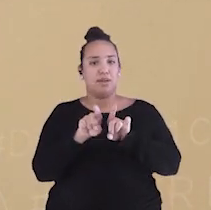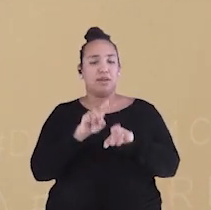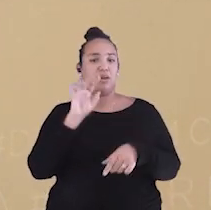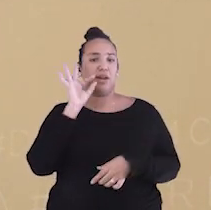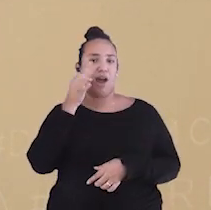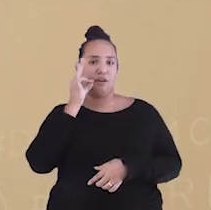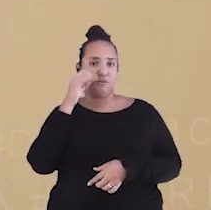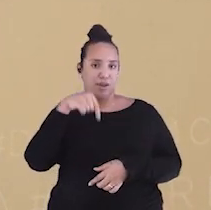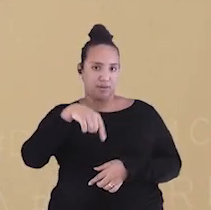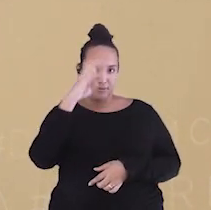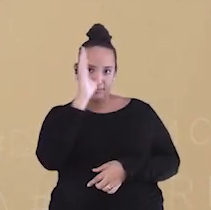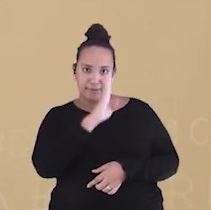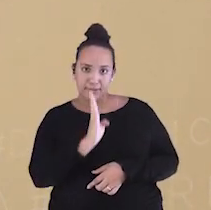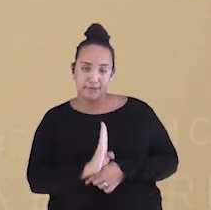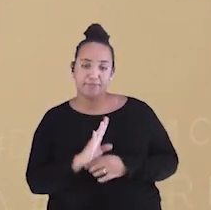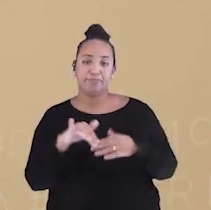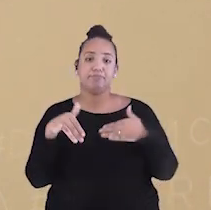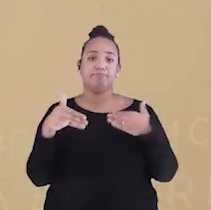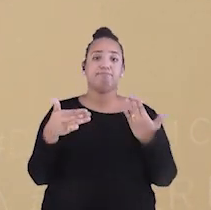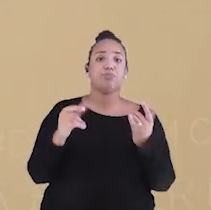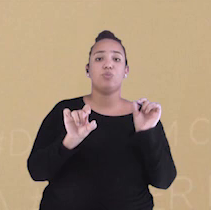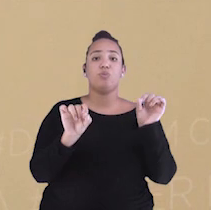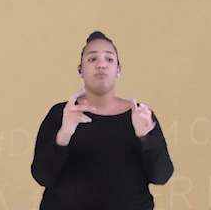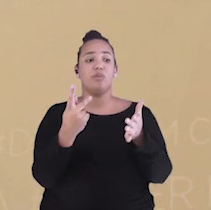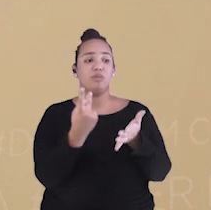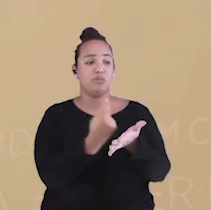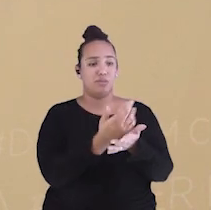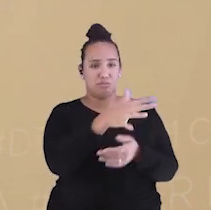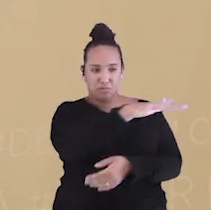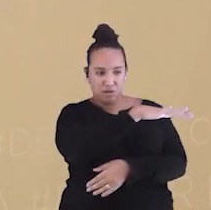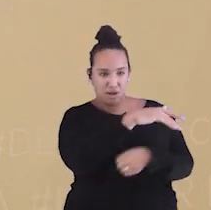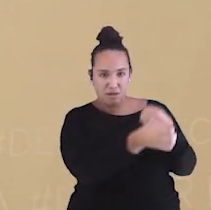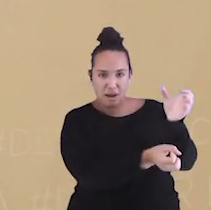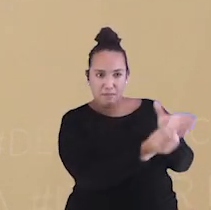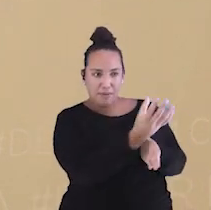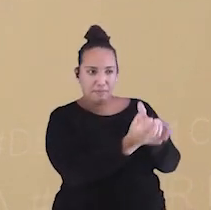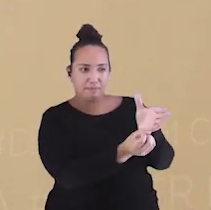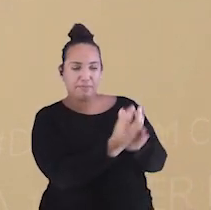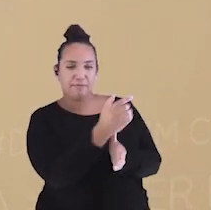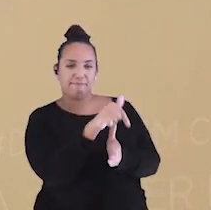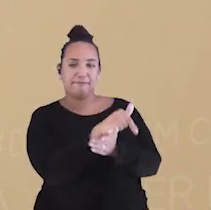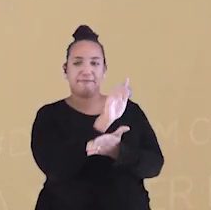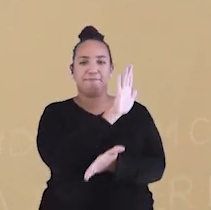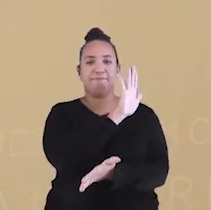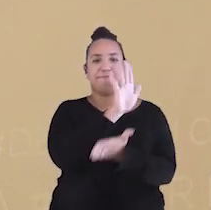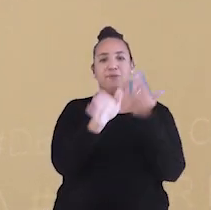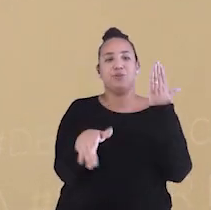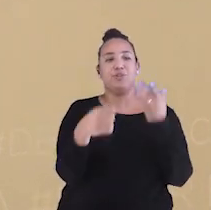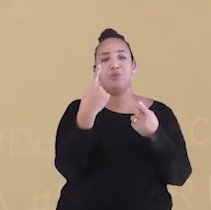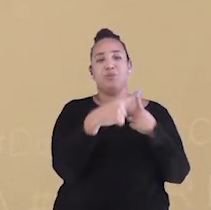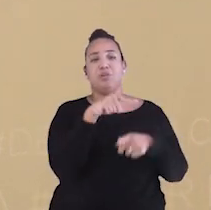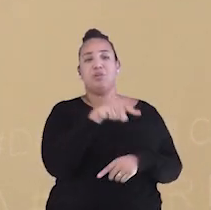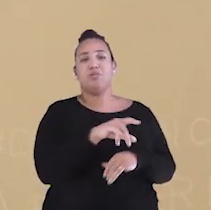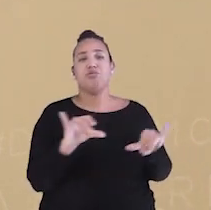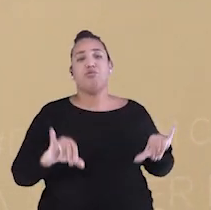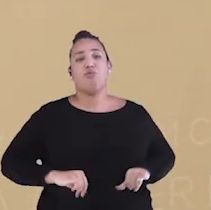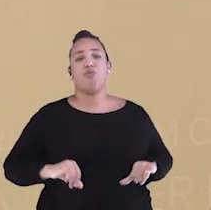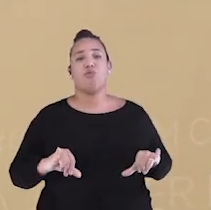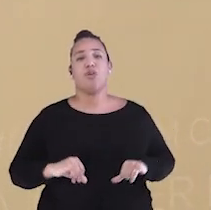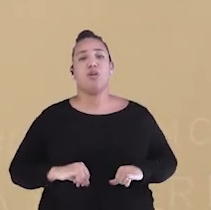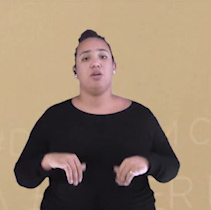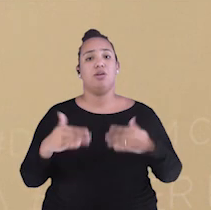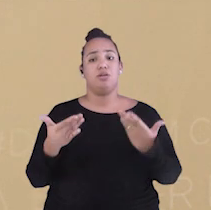Brasil. Por isso, eles procuravam fugir dos engenhos e das inúmeras crueldades que sofriam, se refugiando